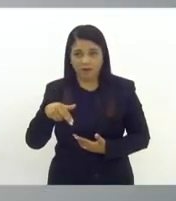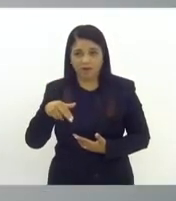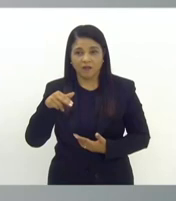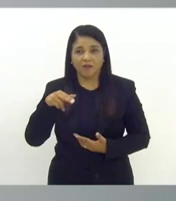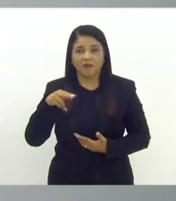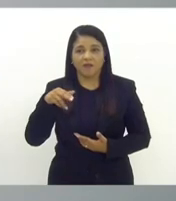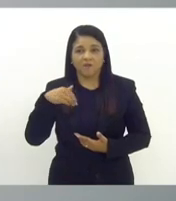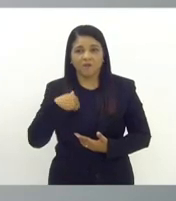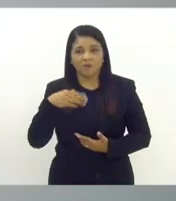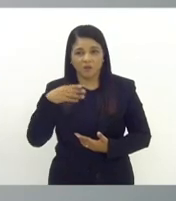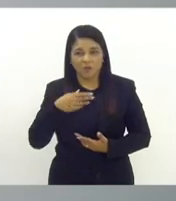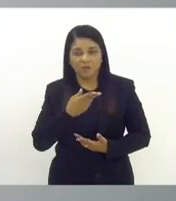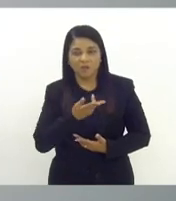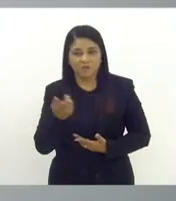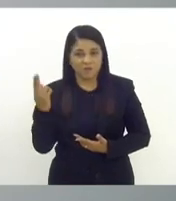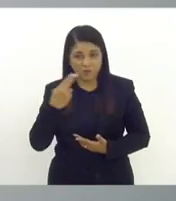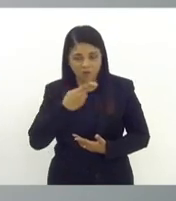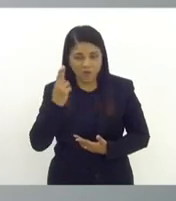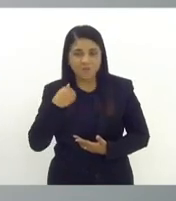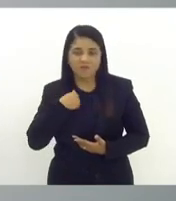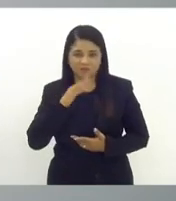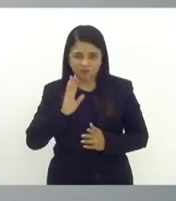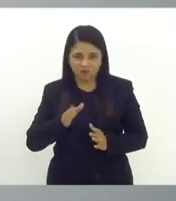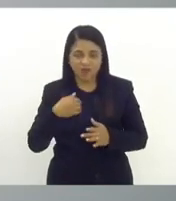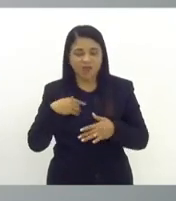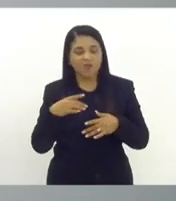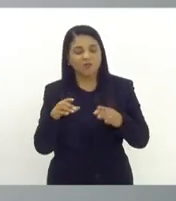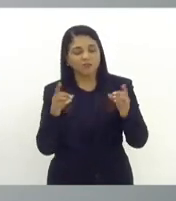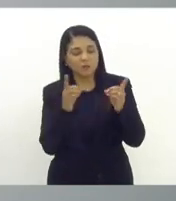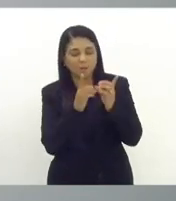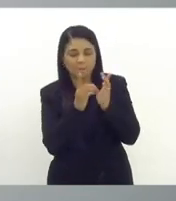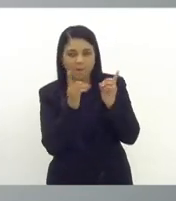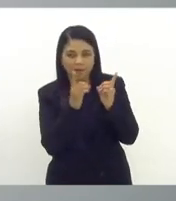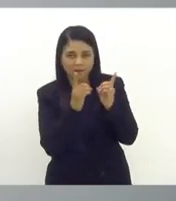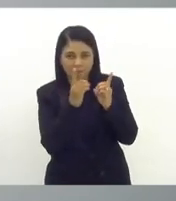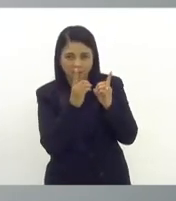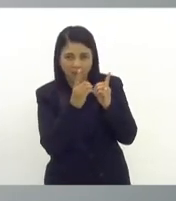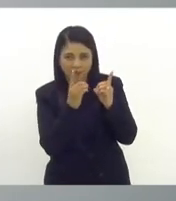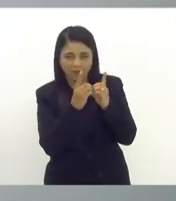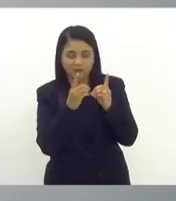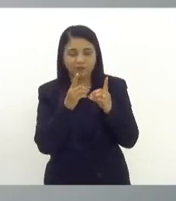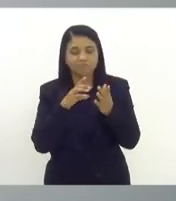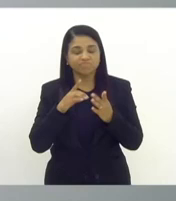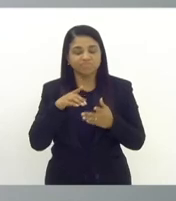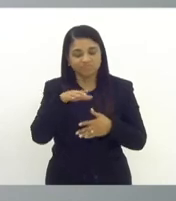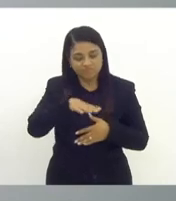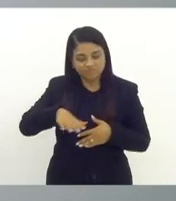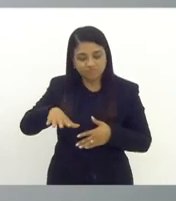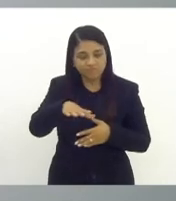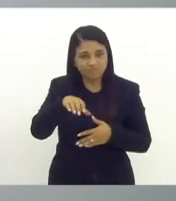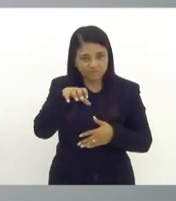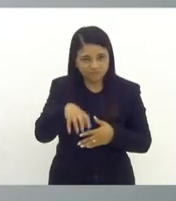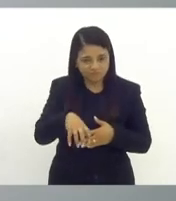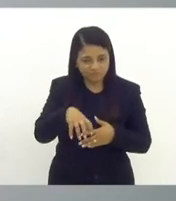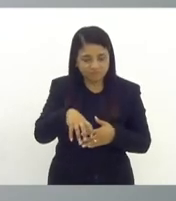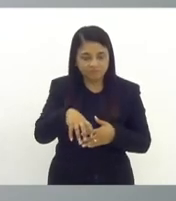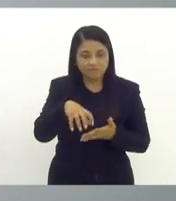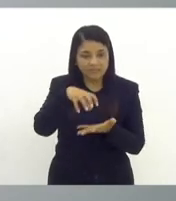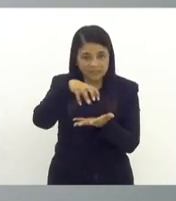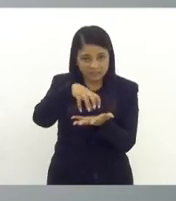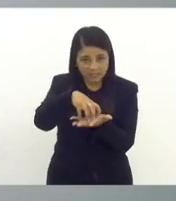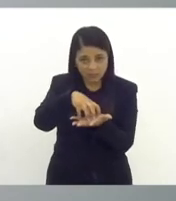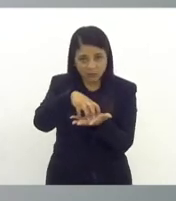Departamento de Polícia de área que envolve as unidades da Zona Sul centro zona norte com